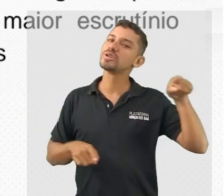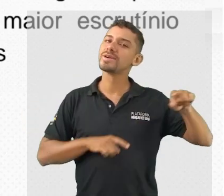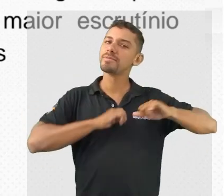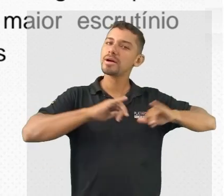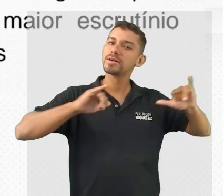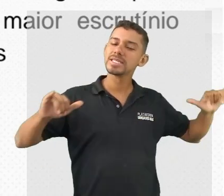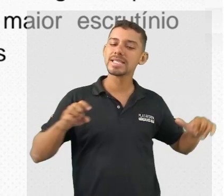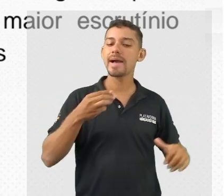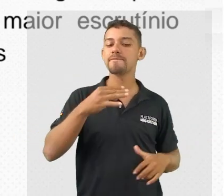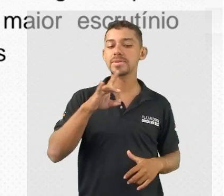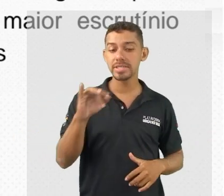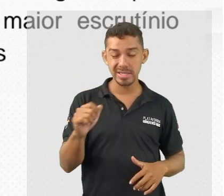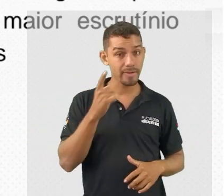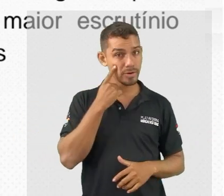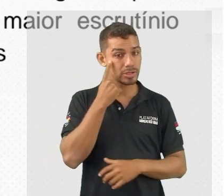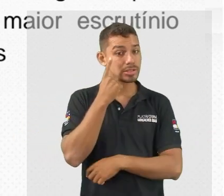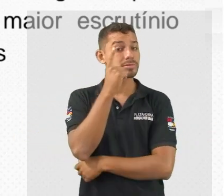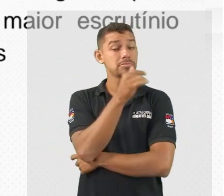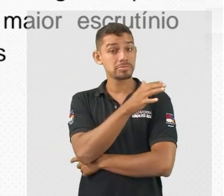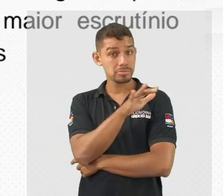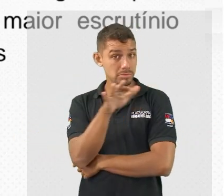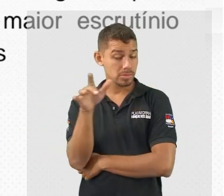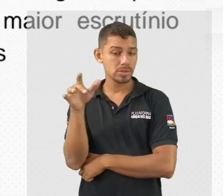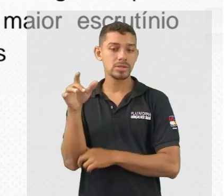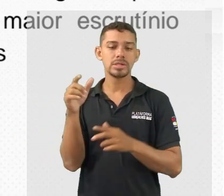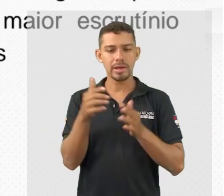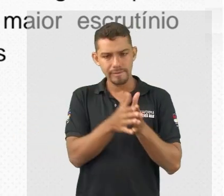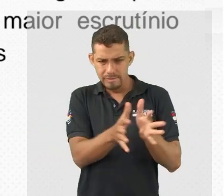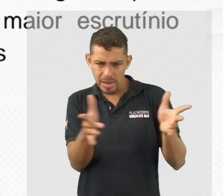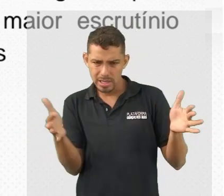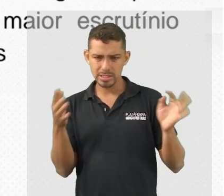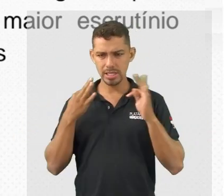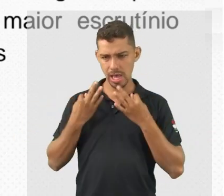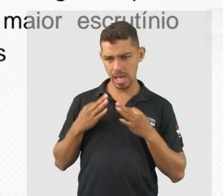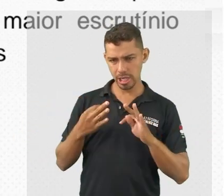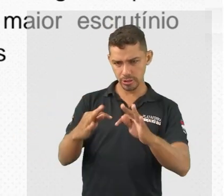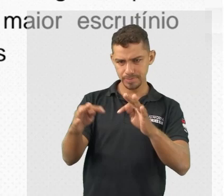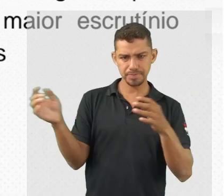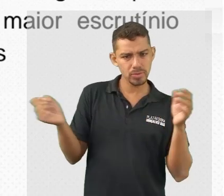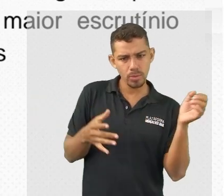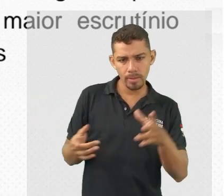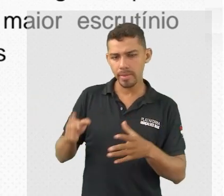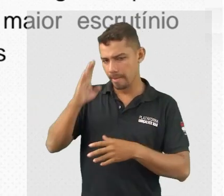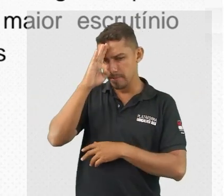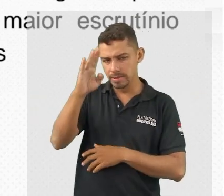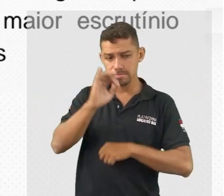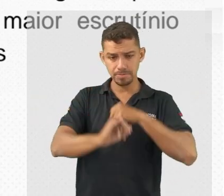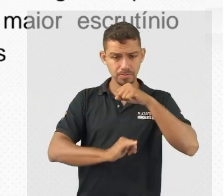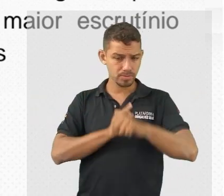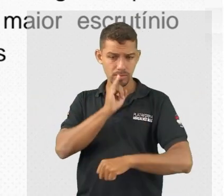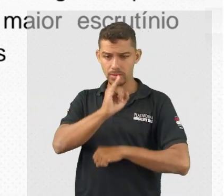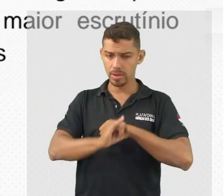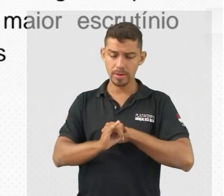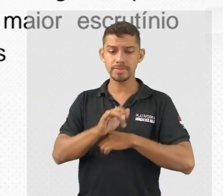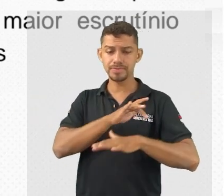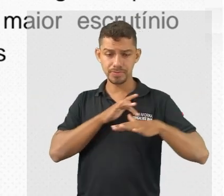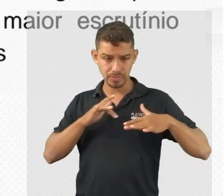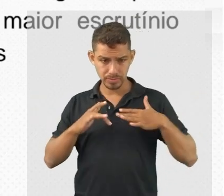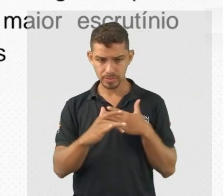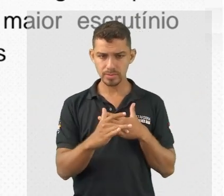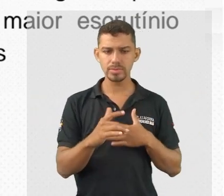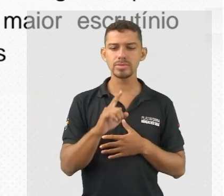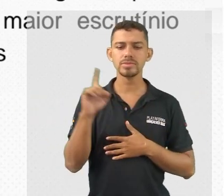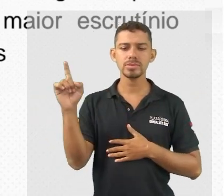mídia, só para vocês terem dimensão da coisa. Com o avanço das novas tecnologias, especialmente a internet e as redes